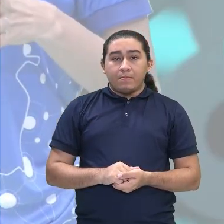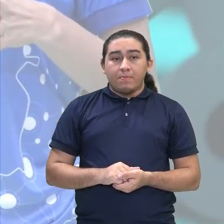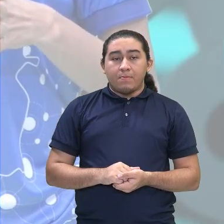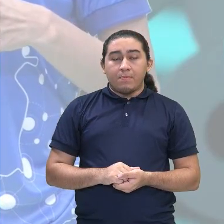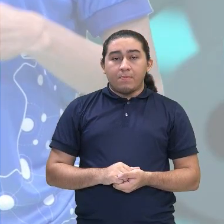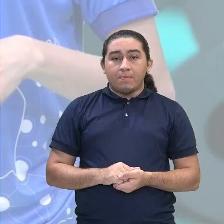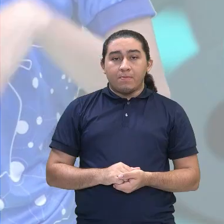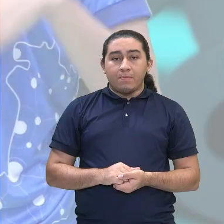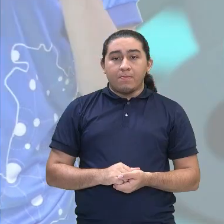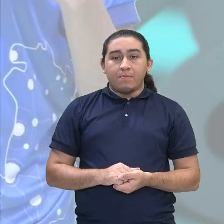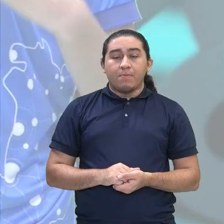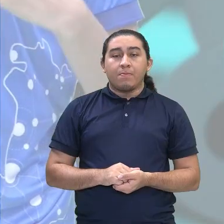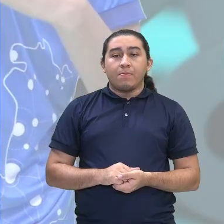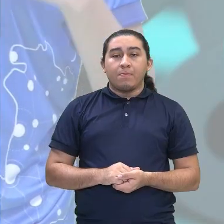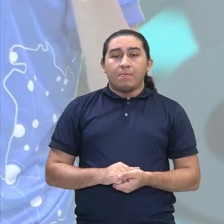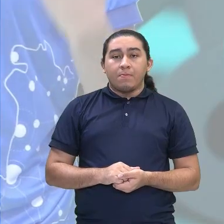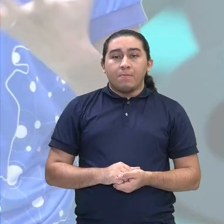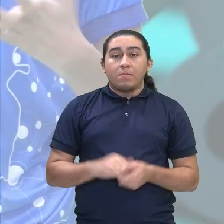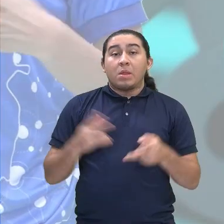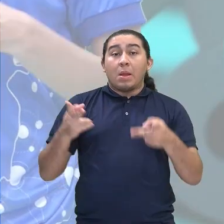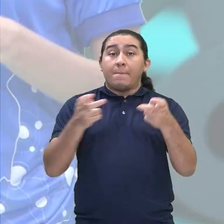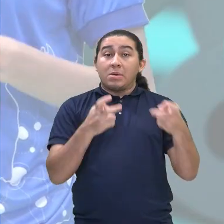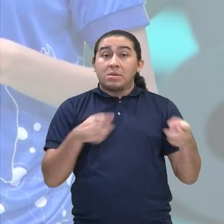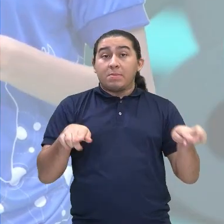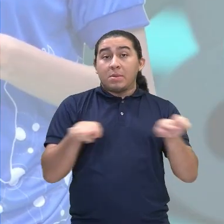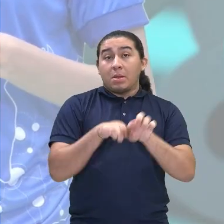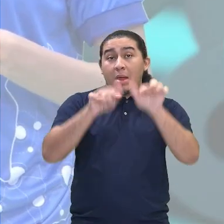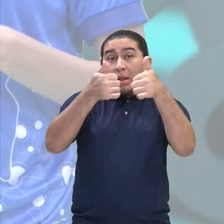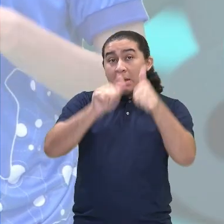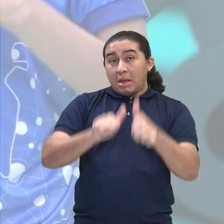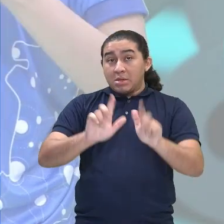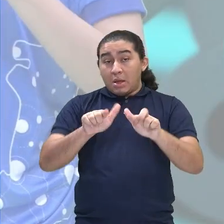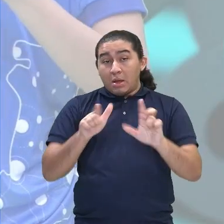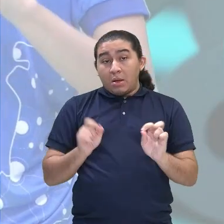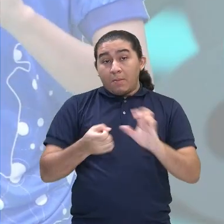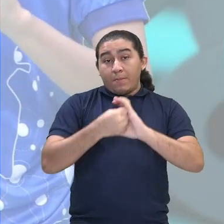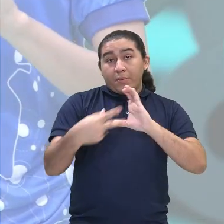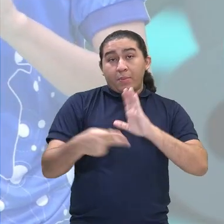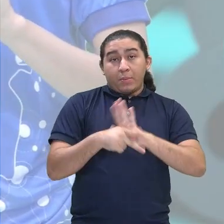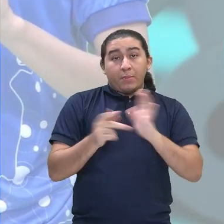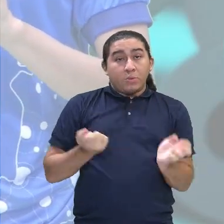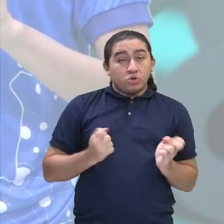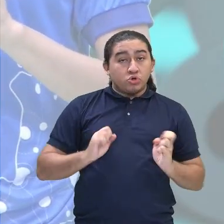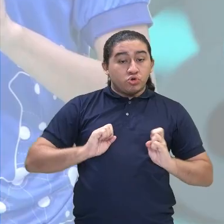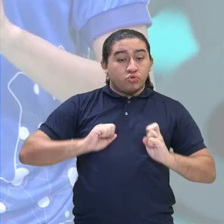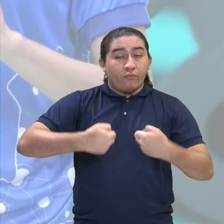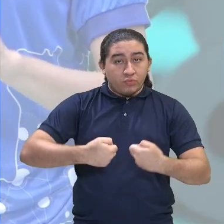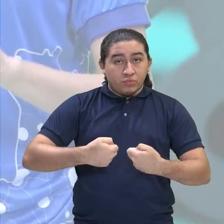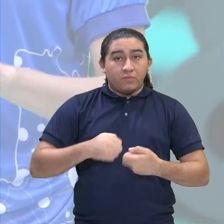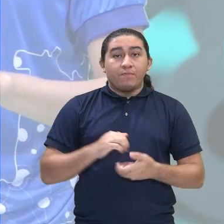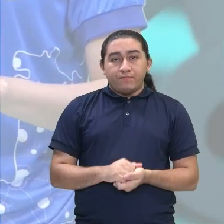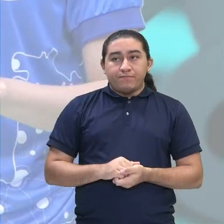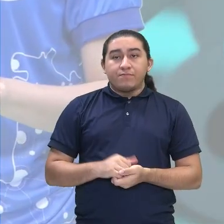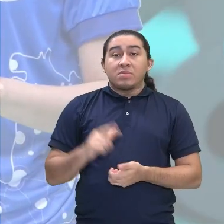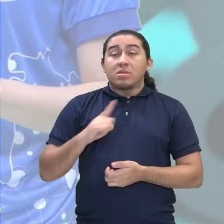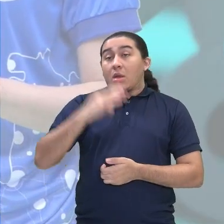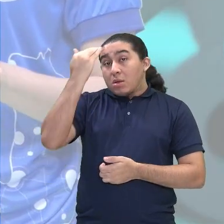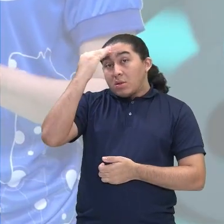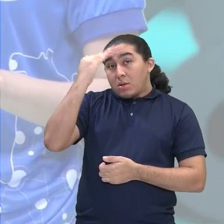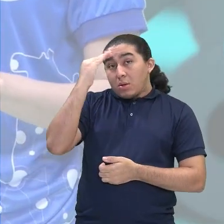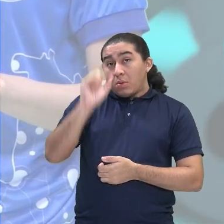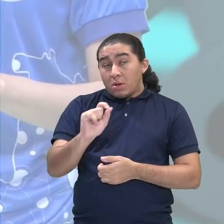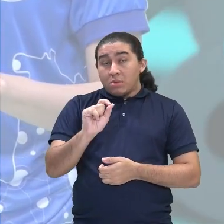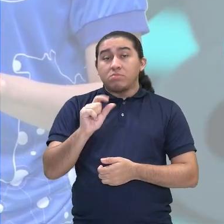Vamos perceber aqui a análise dos elementos do esforço. Isso nos traz a compreensão de perceber que existe